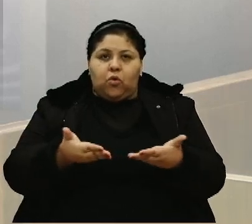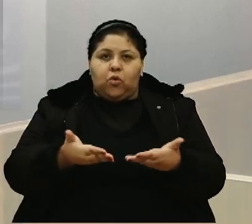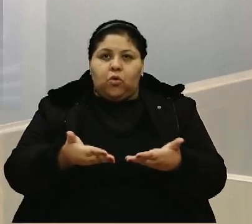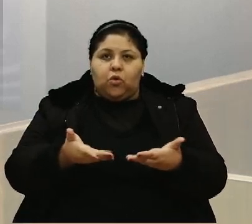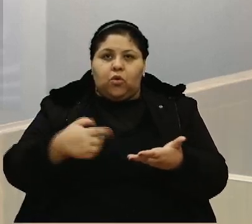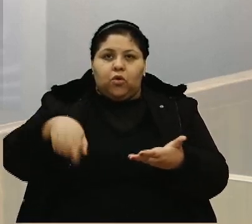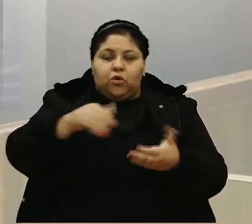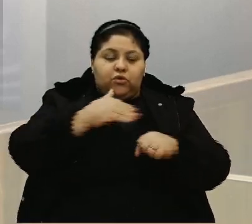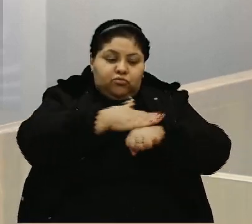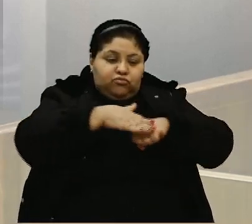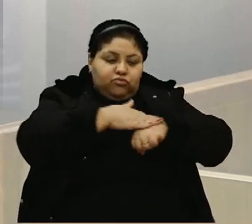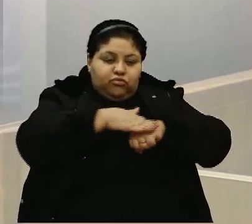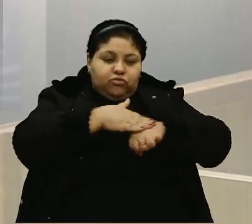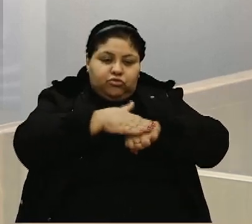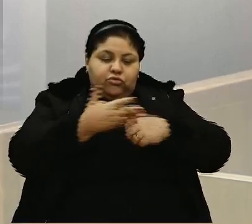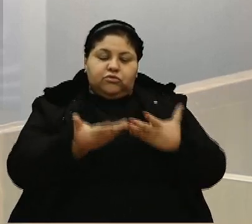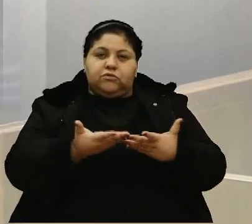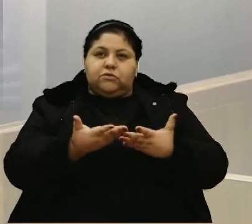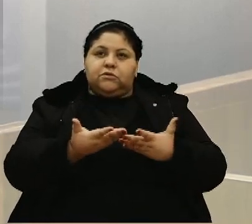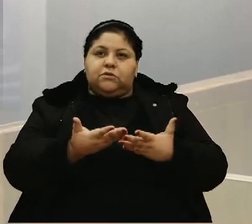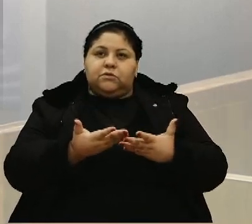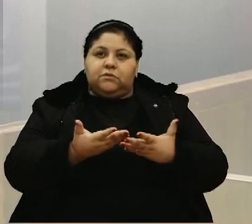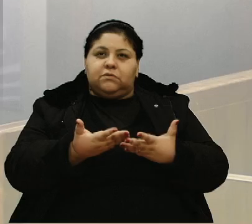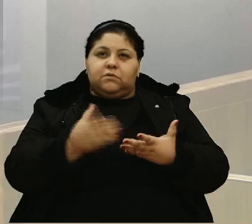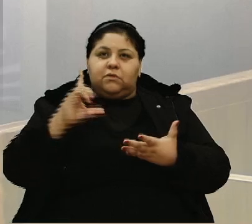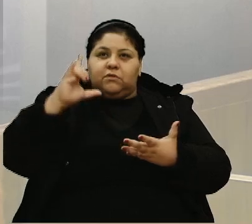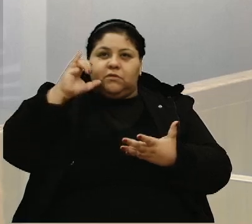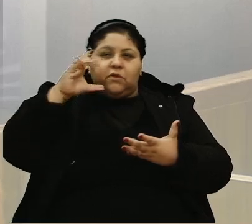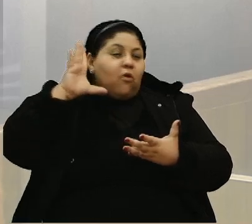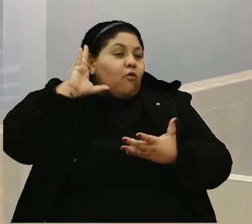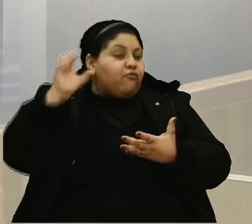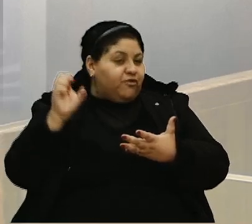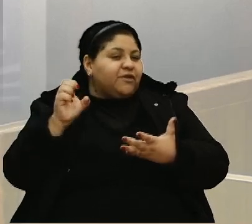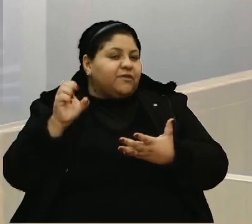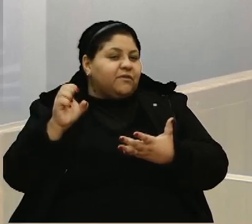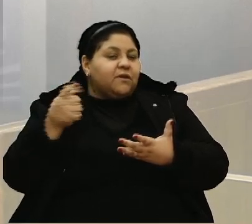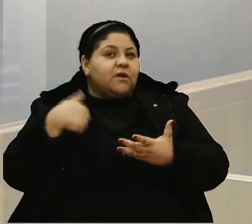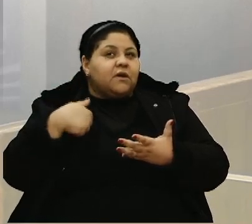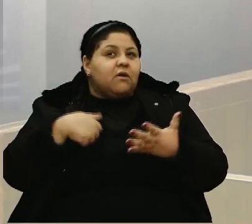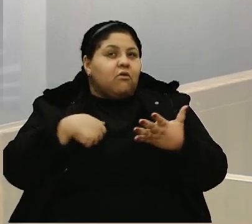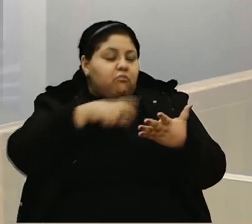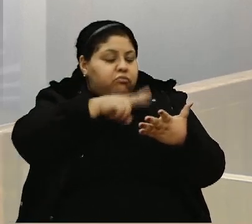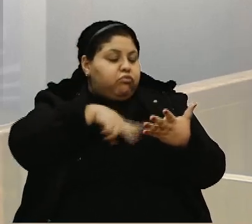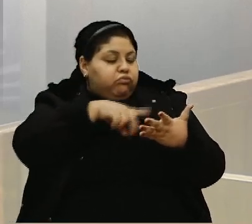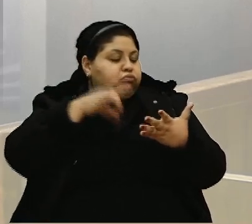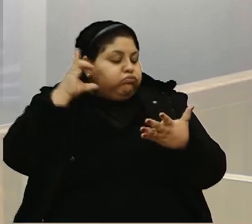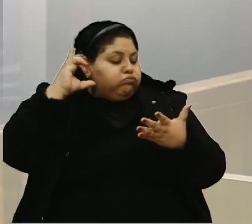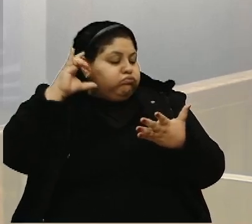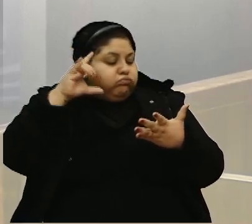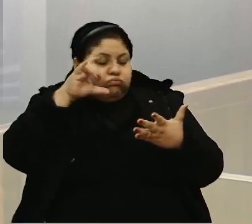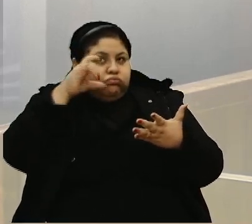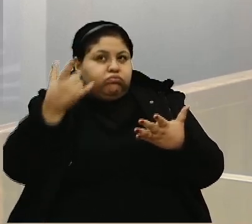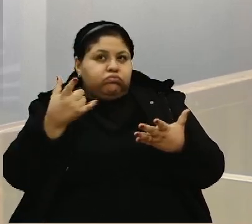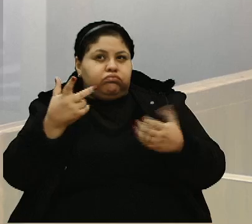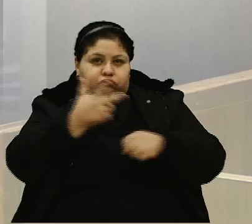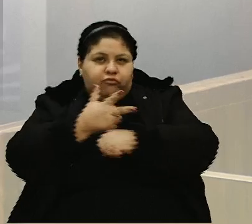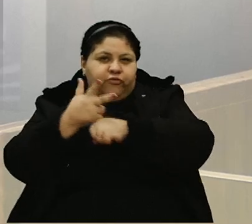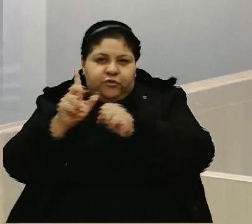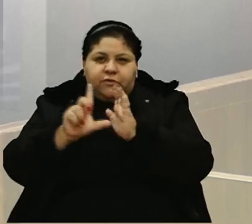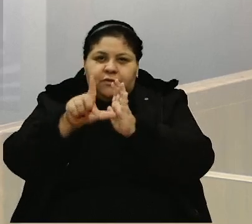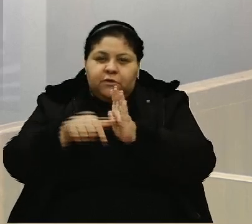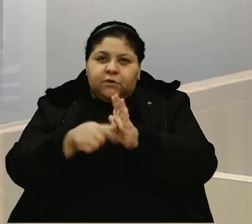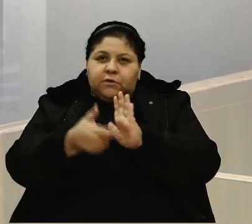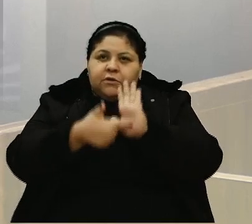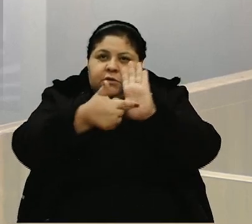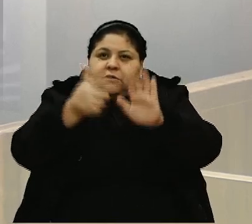gente conversa, qualquer coisa que fala, parece que o Instagram está ouvindo o que a gente fala. E eu estava rodando no Instagram, e vou pedir para botar o vídeo, e apareceu